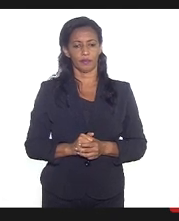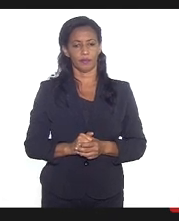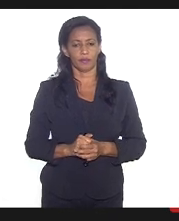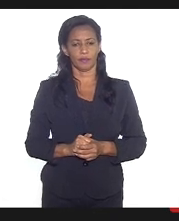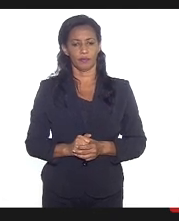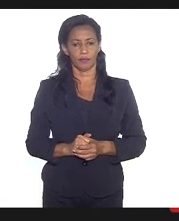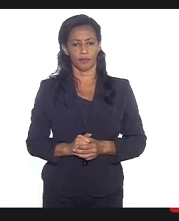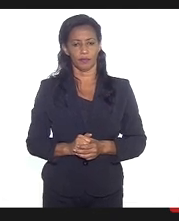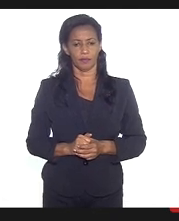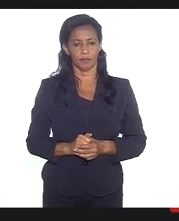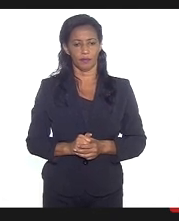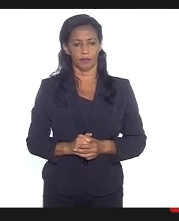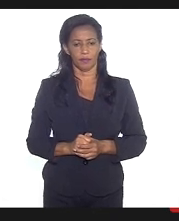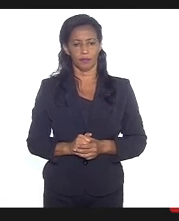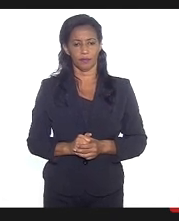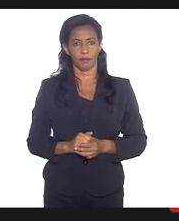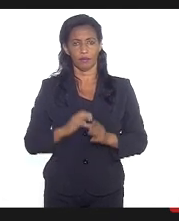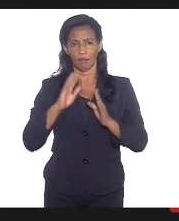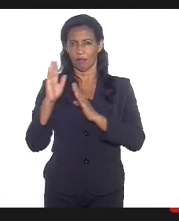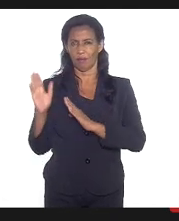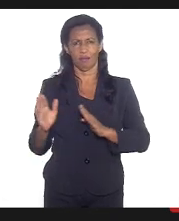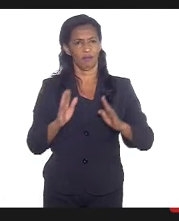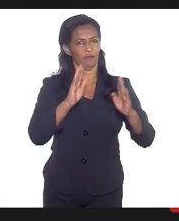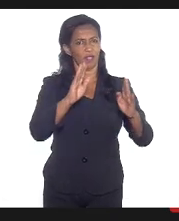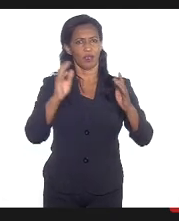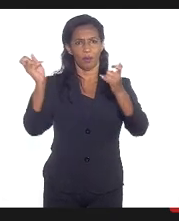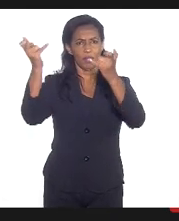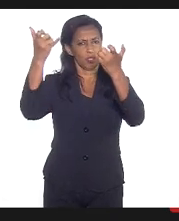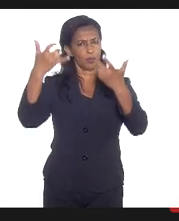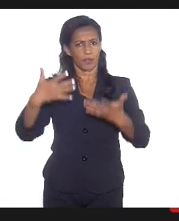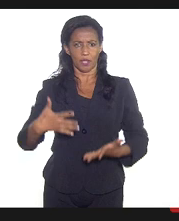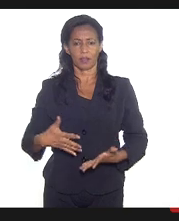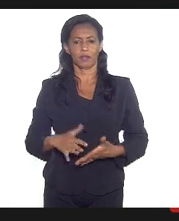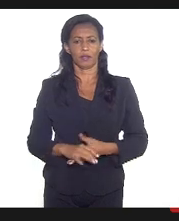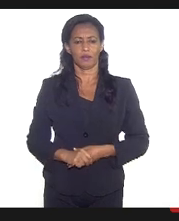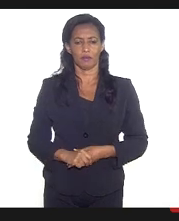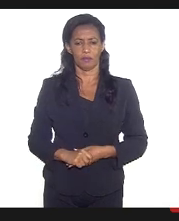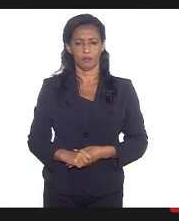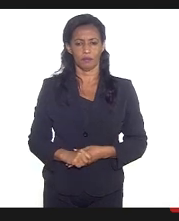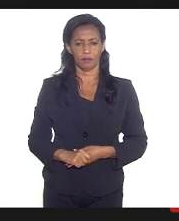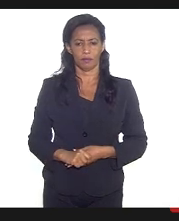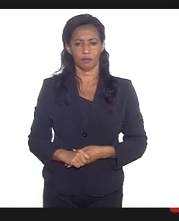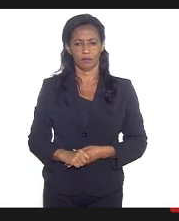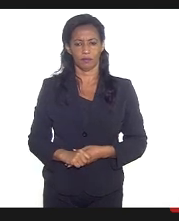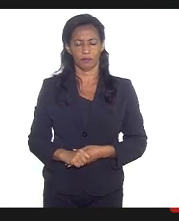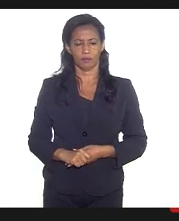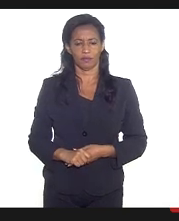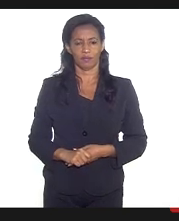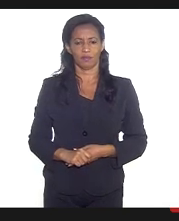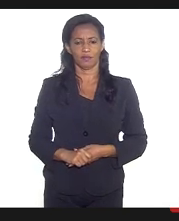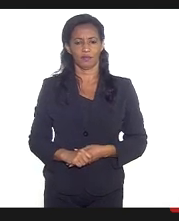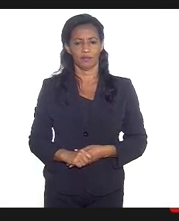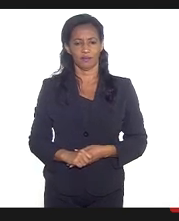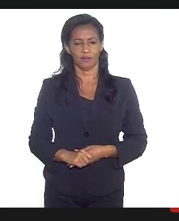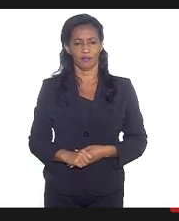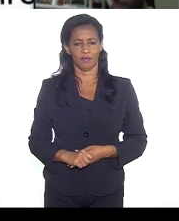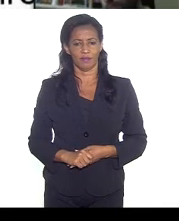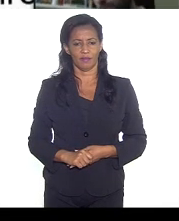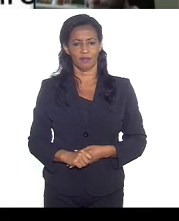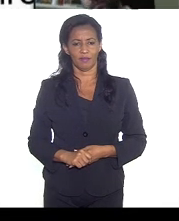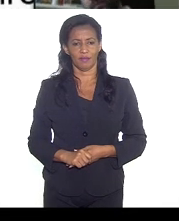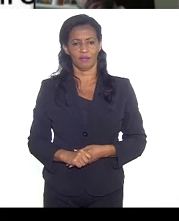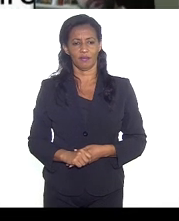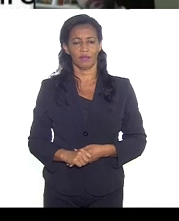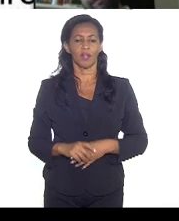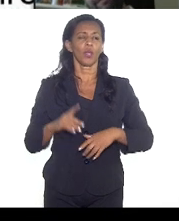Vamos já direto para a explicação, para o slide da explicação. Pode ir, porque eu também travou de novo. Caramba, vamos lá. O